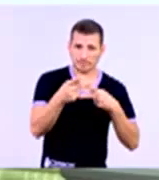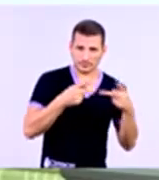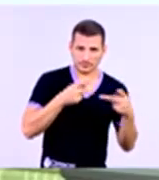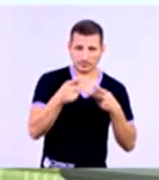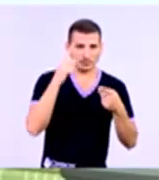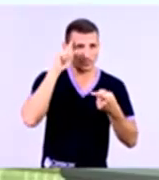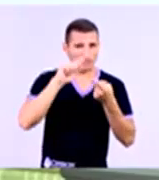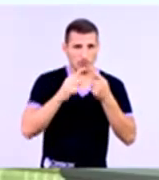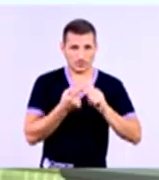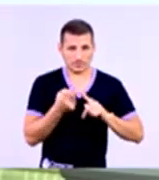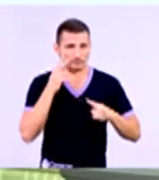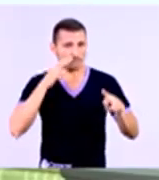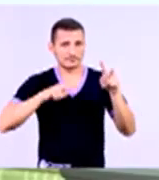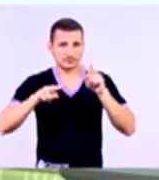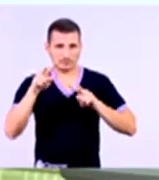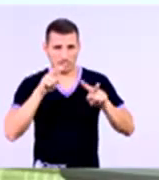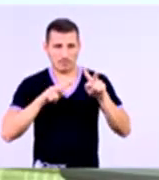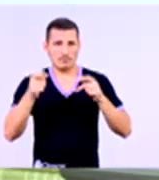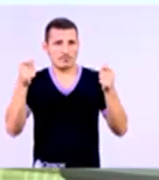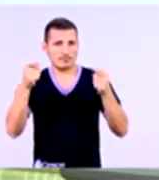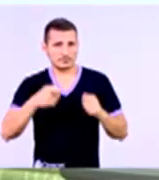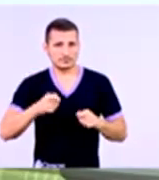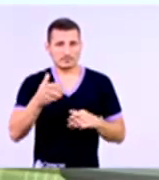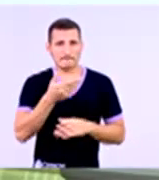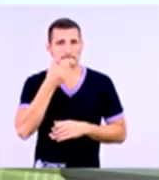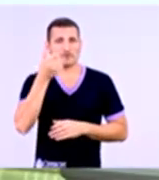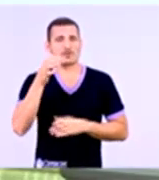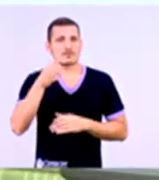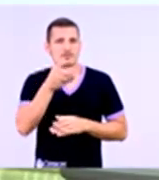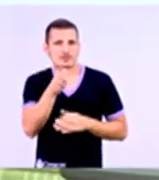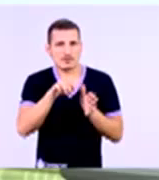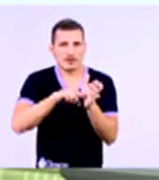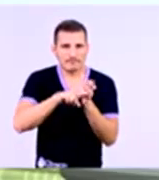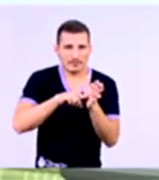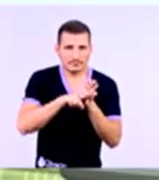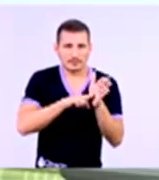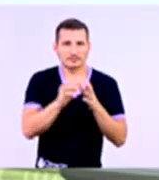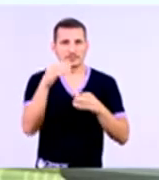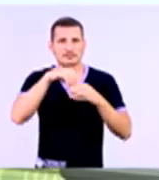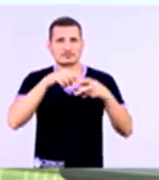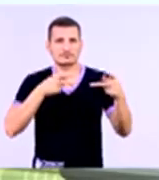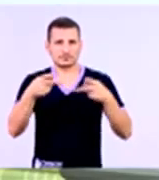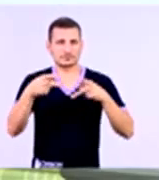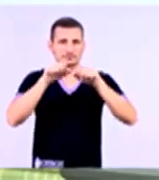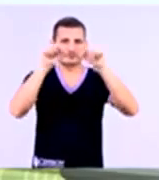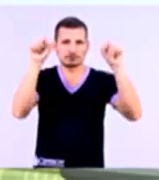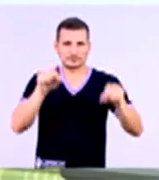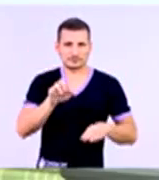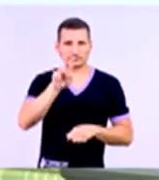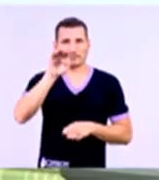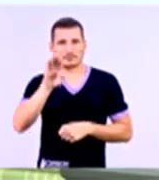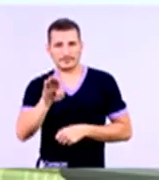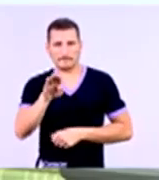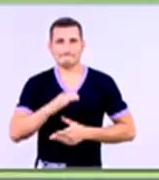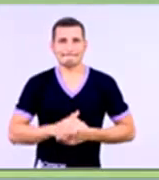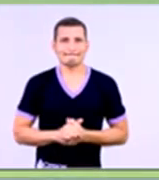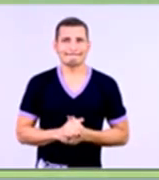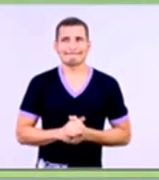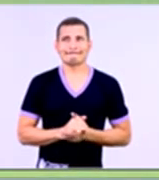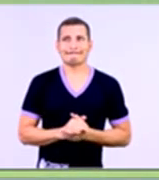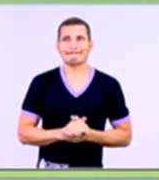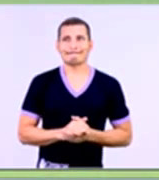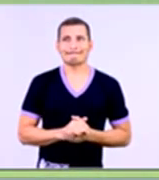lógica visual, permitindo, então, uma melhor navegabilidade no projeto de sistema web. Vamos continuar.